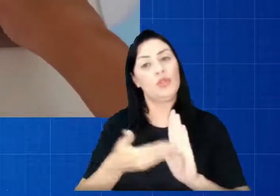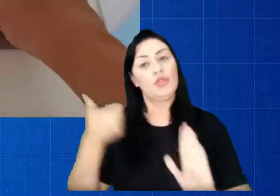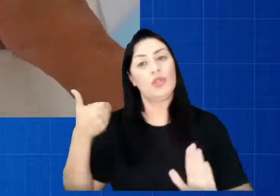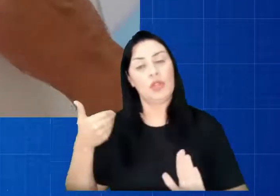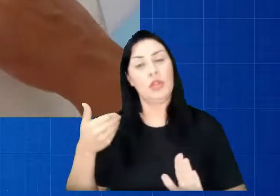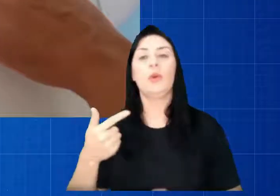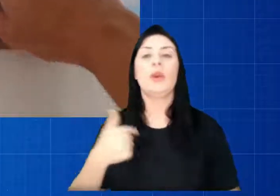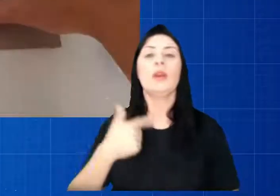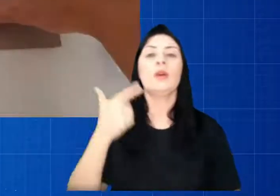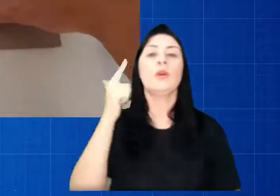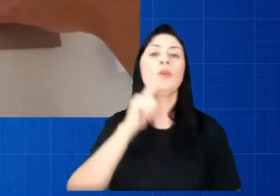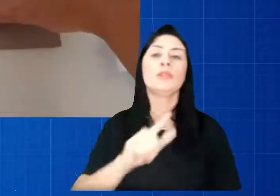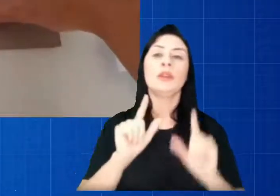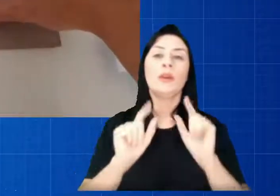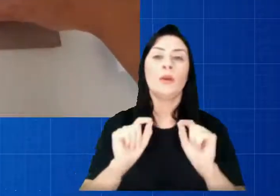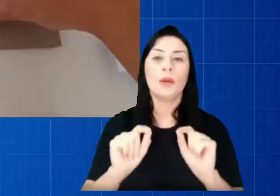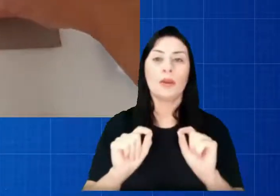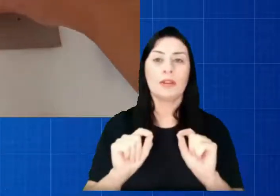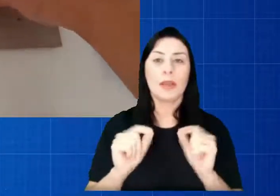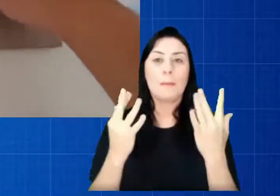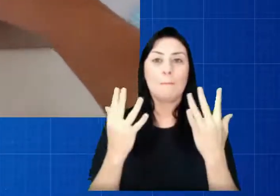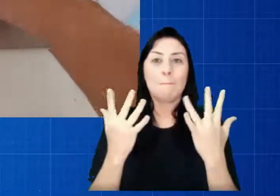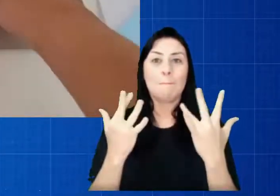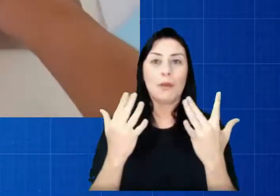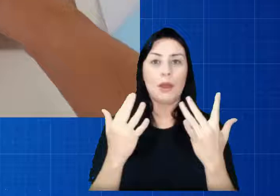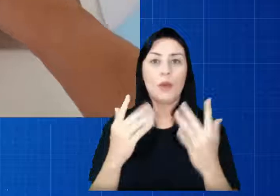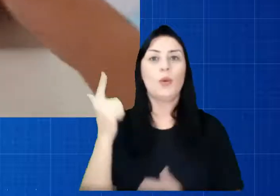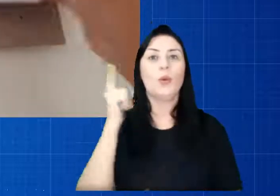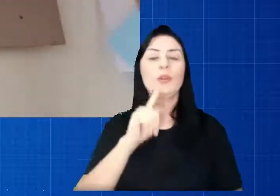mãos um quadrado. Perceba.